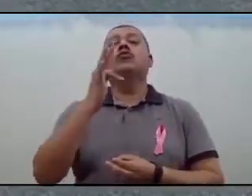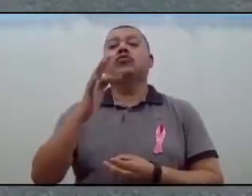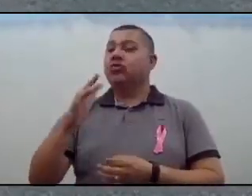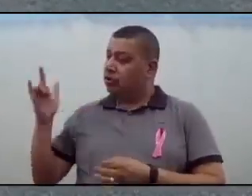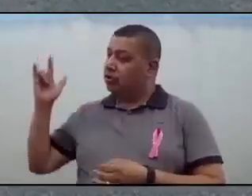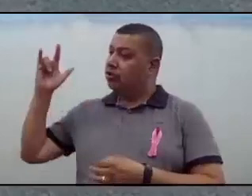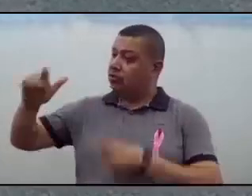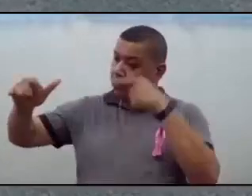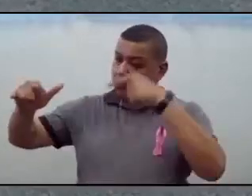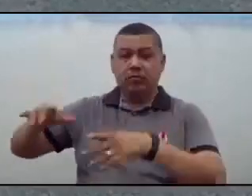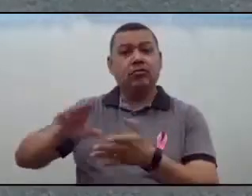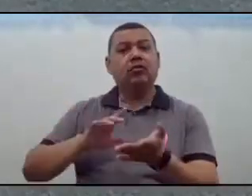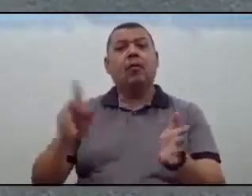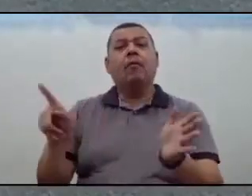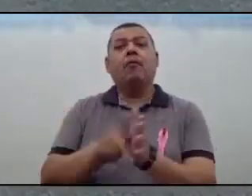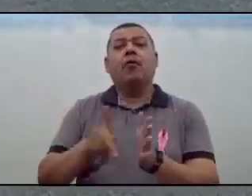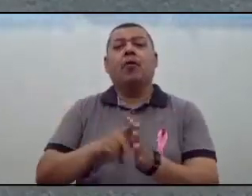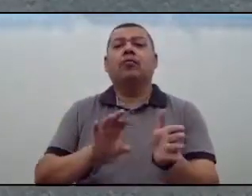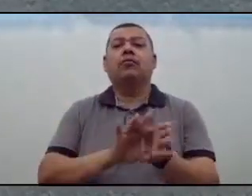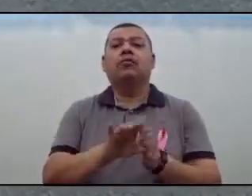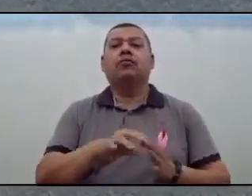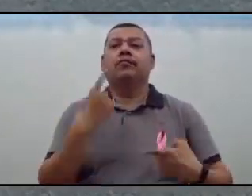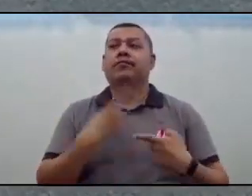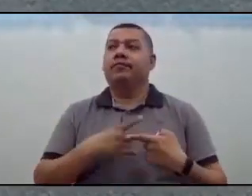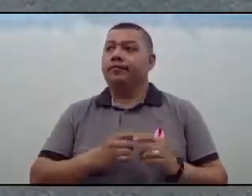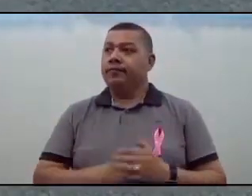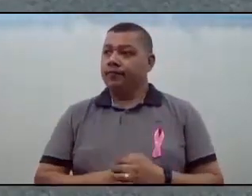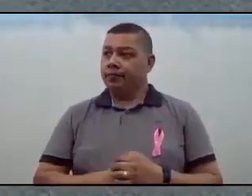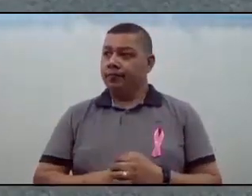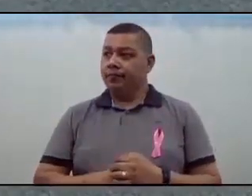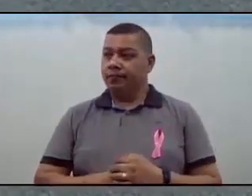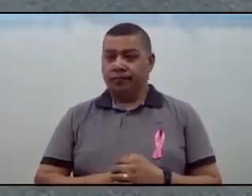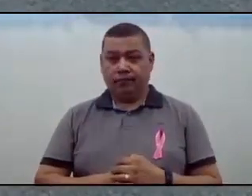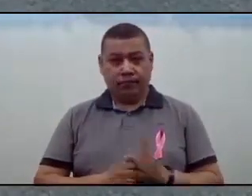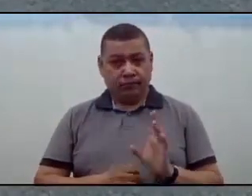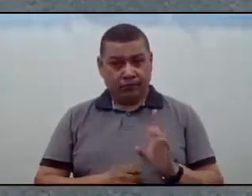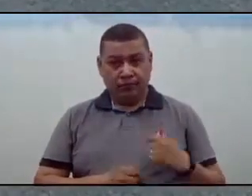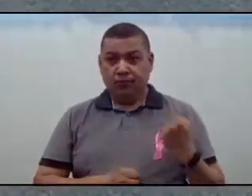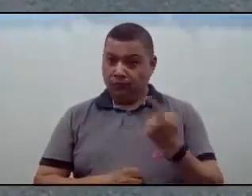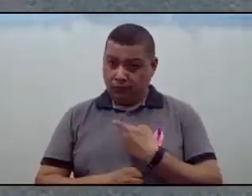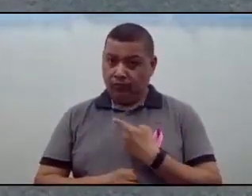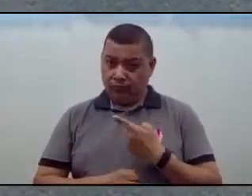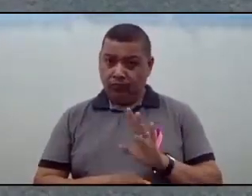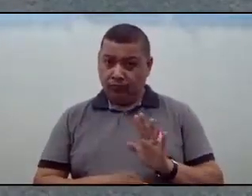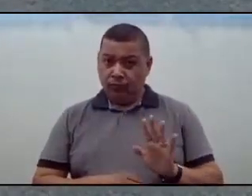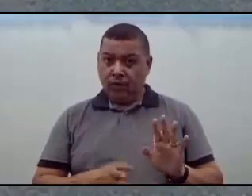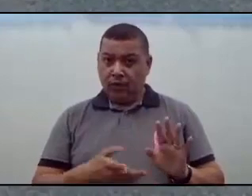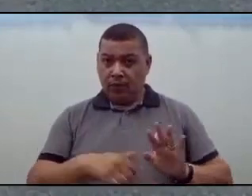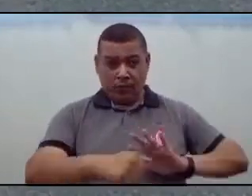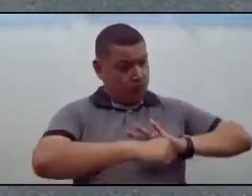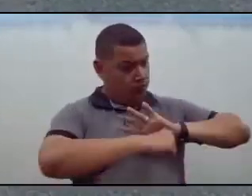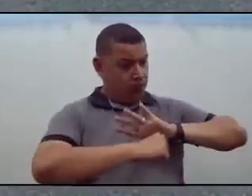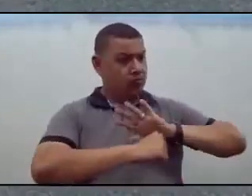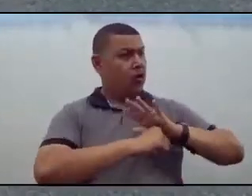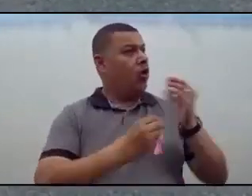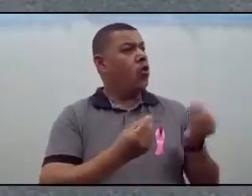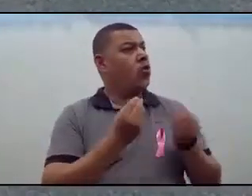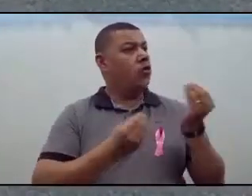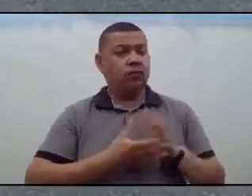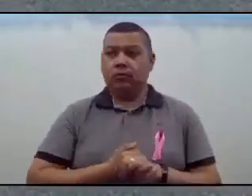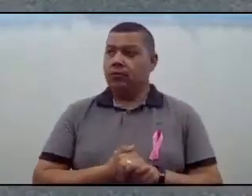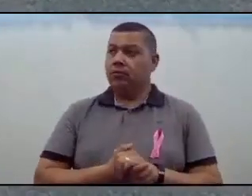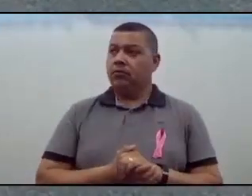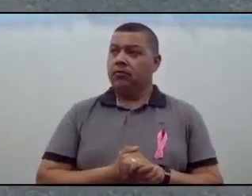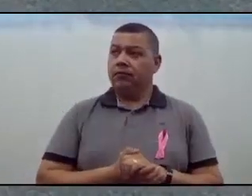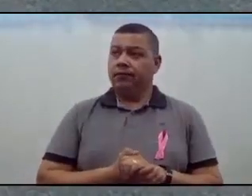nossa cidade, porque a gente, enquanto instituição, também é cobrado pelos associados no intuito